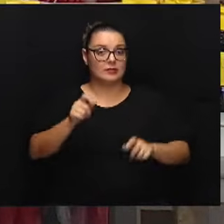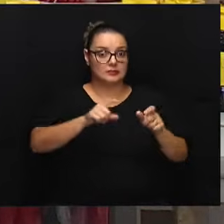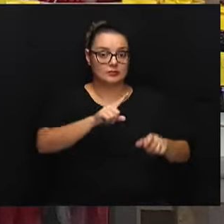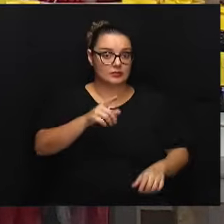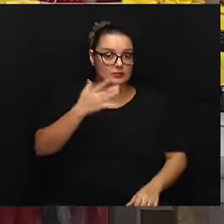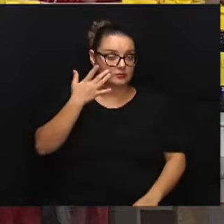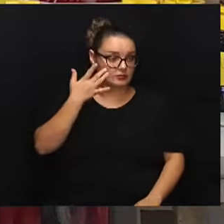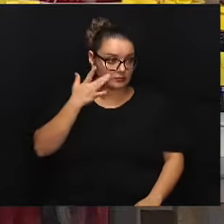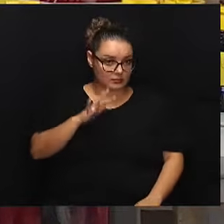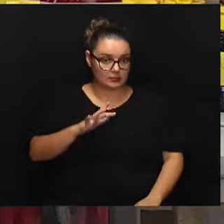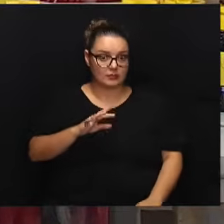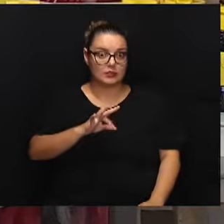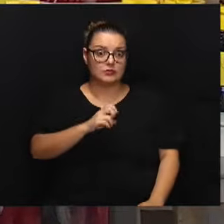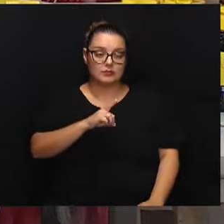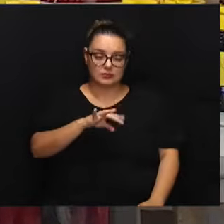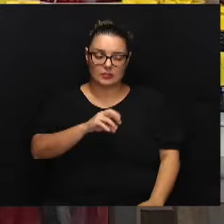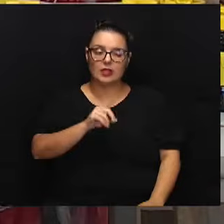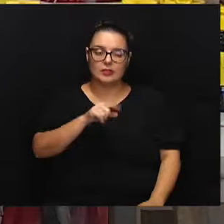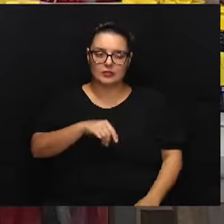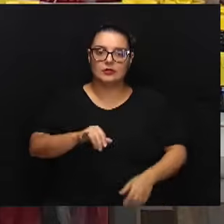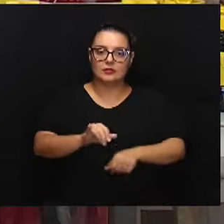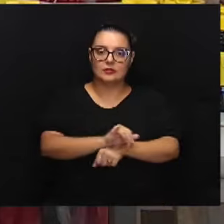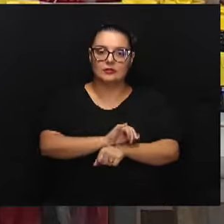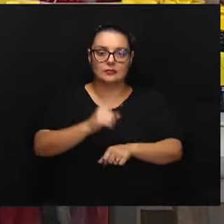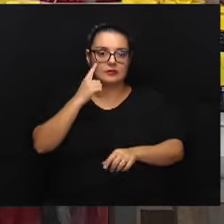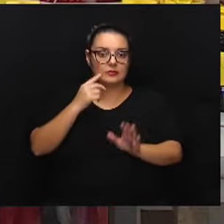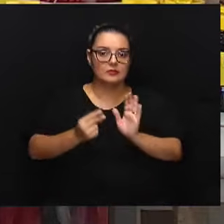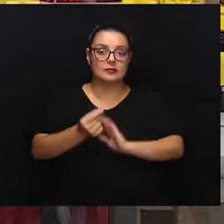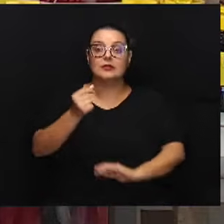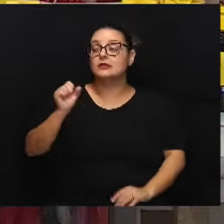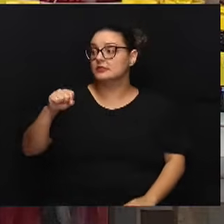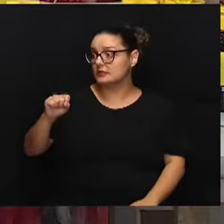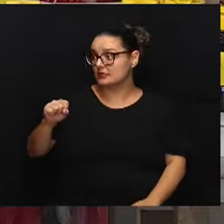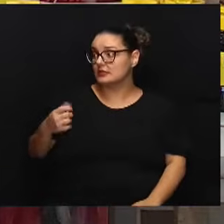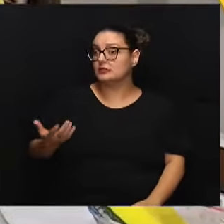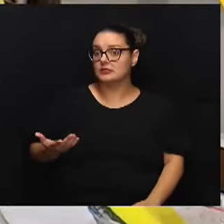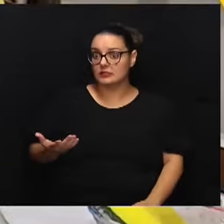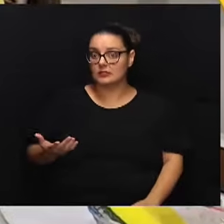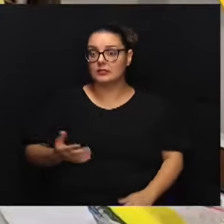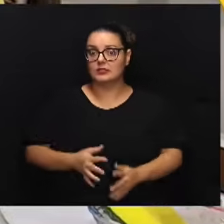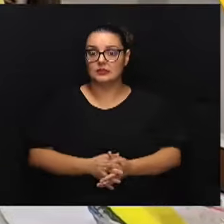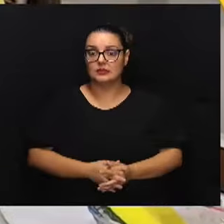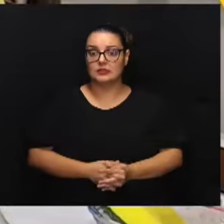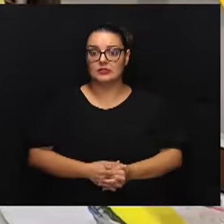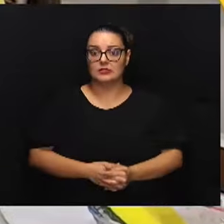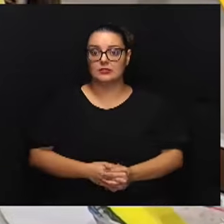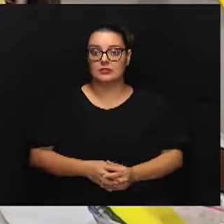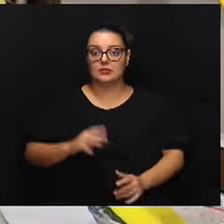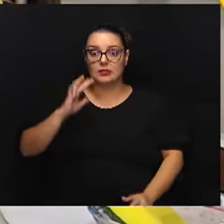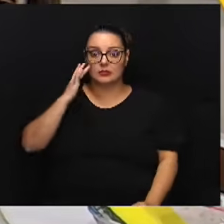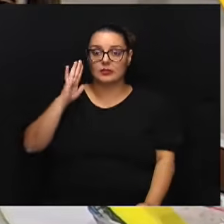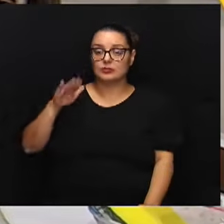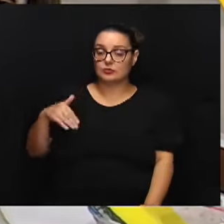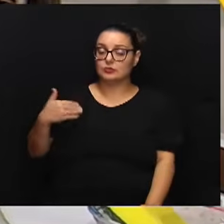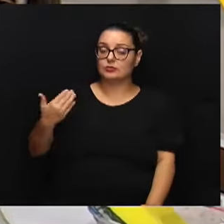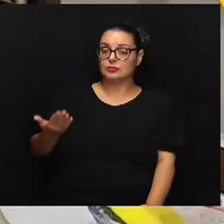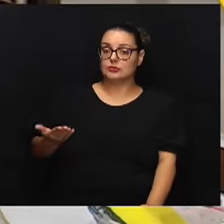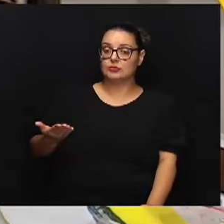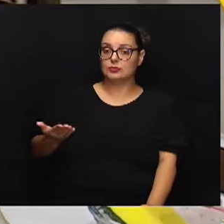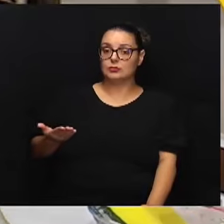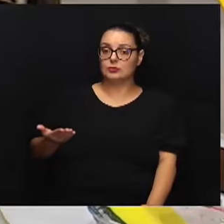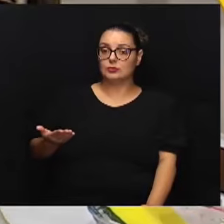o TED também é uma ferramenta para soltar a criatividade, não é? Sim. Eu acho que a partir do momento que você